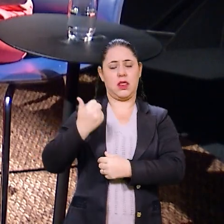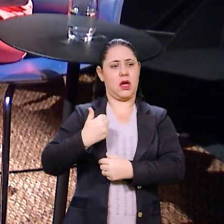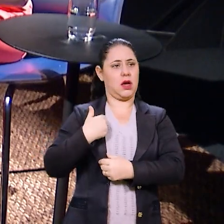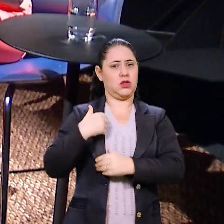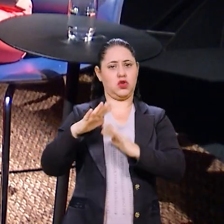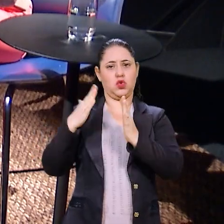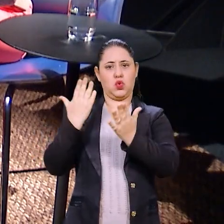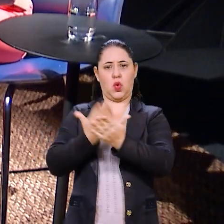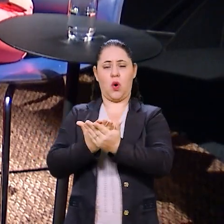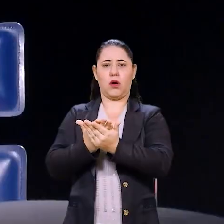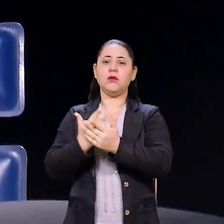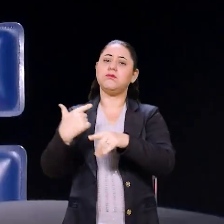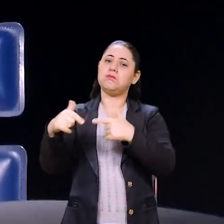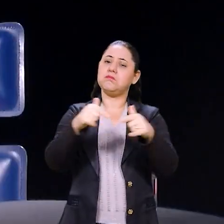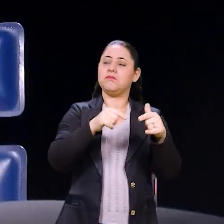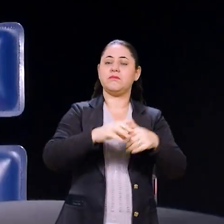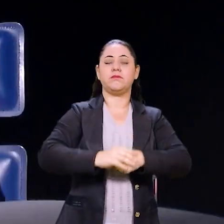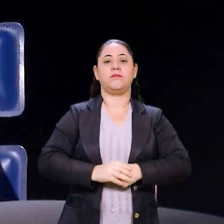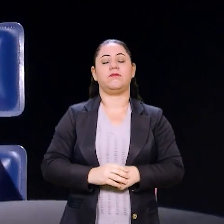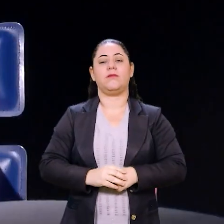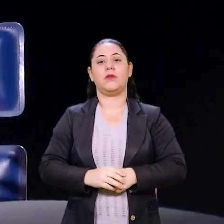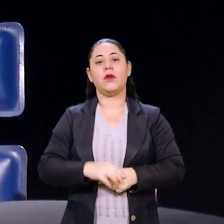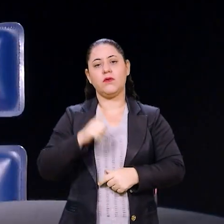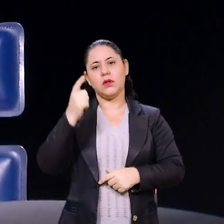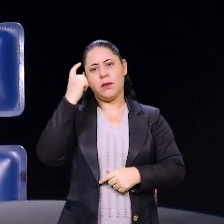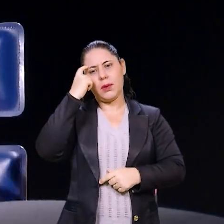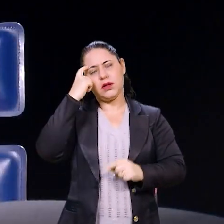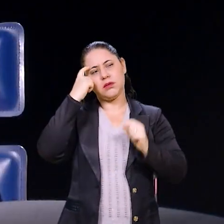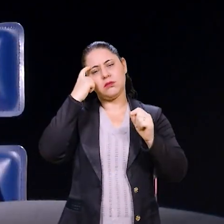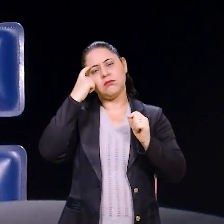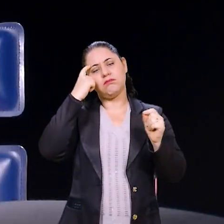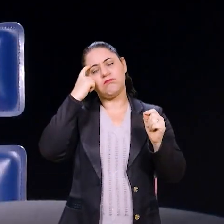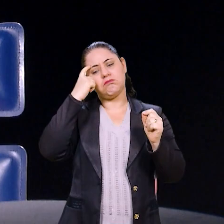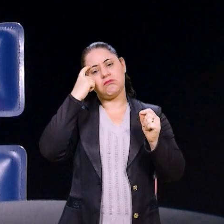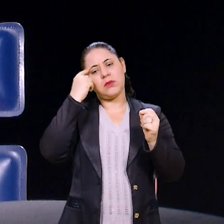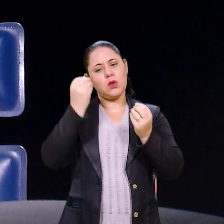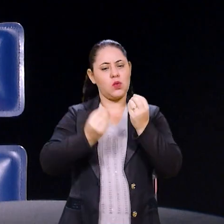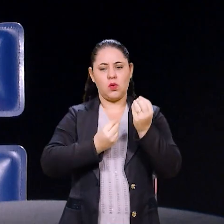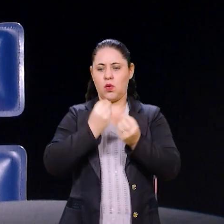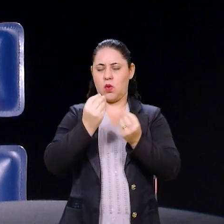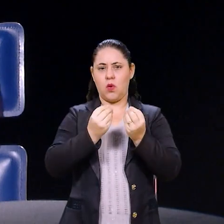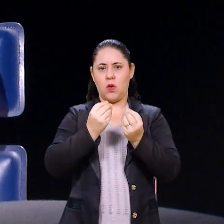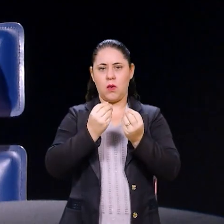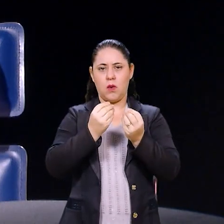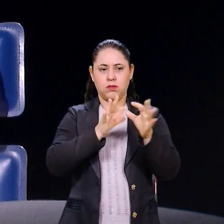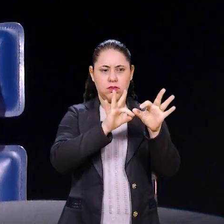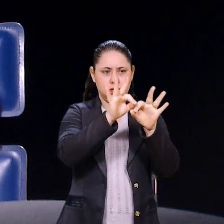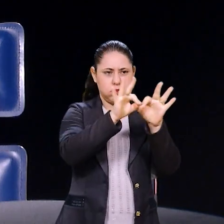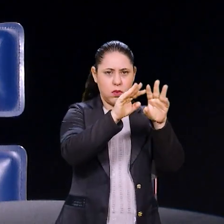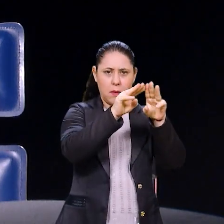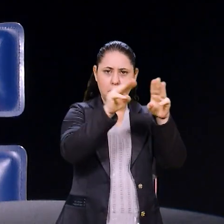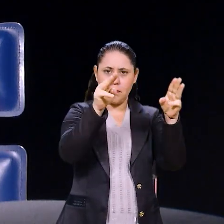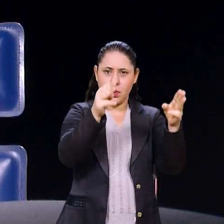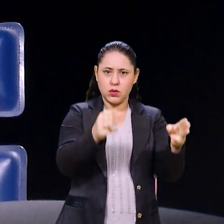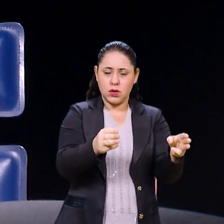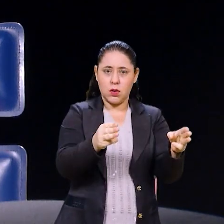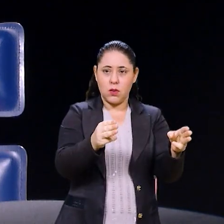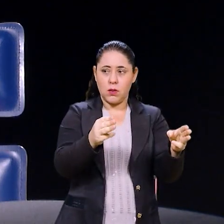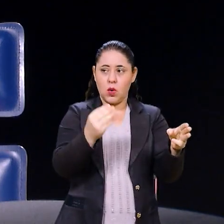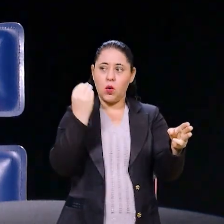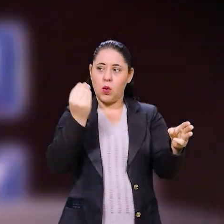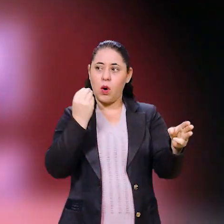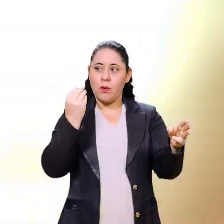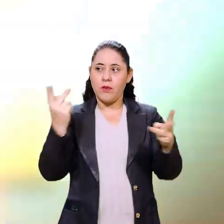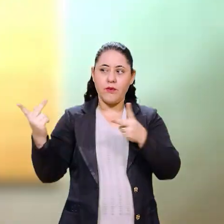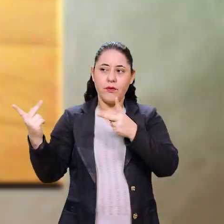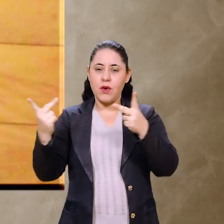de escolaridade. Vocês pensam na forma da composição do museu, é isso? Para que a gente, enquanto